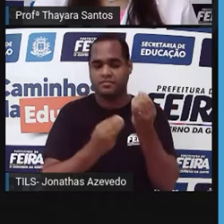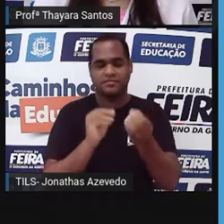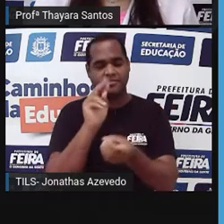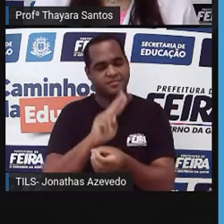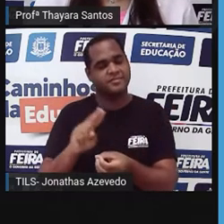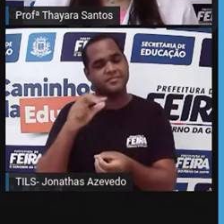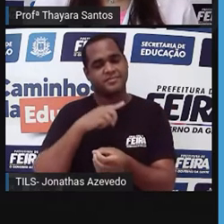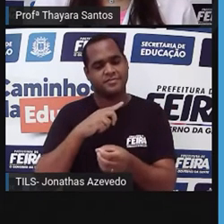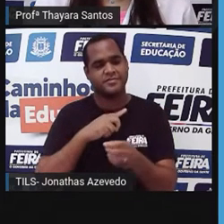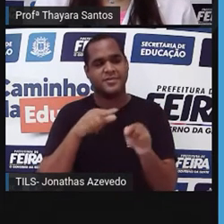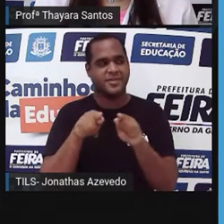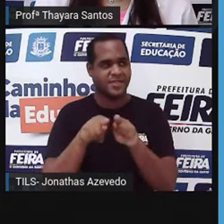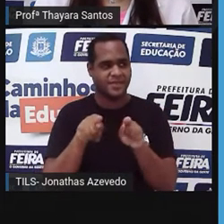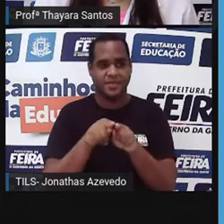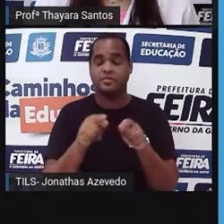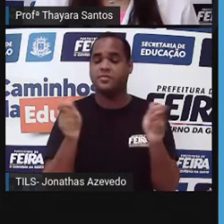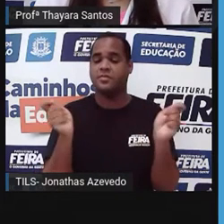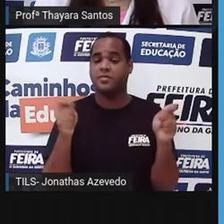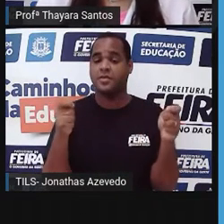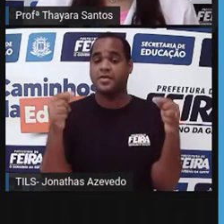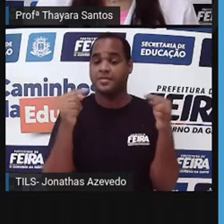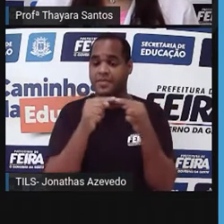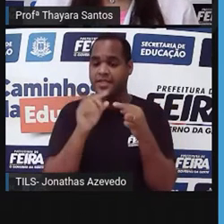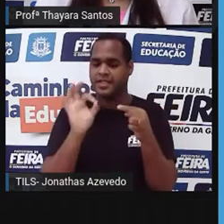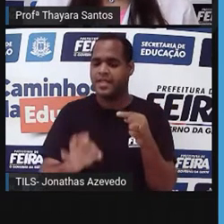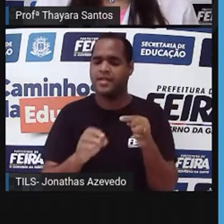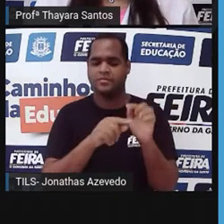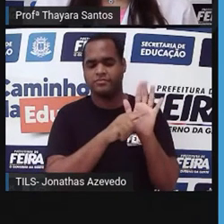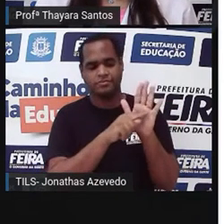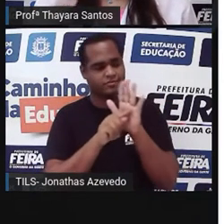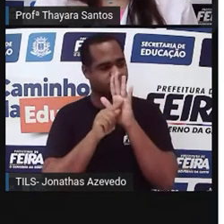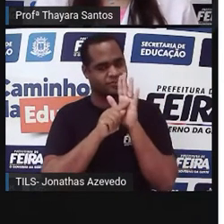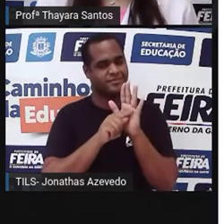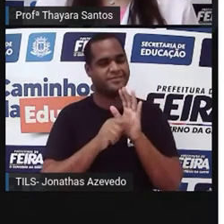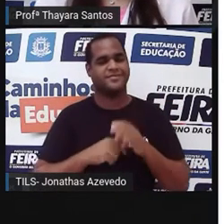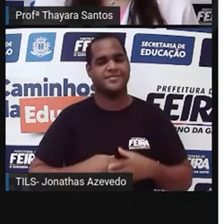usufruindo desses recursos, né? Então, servem para nos beneficiar.